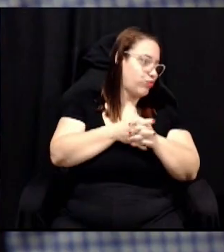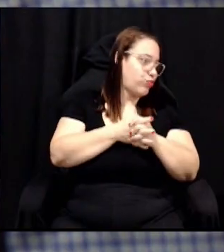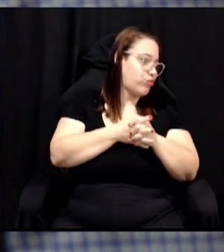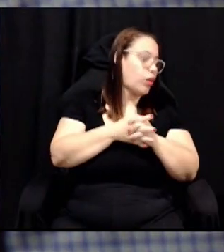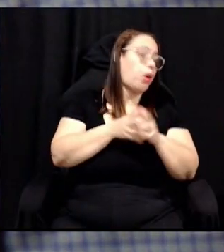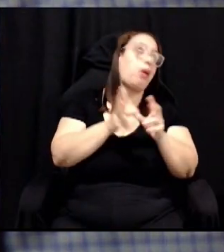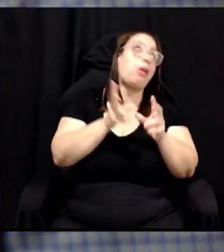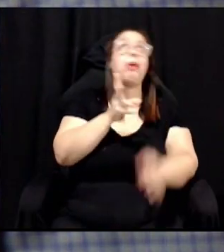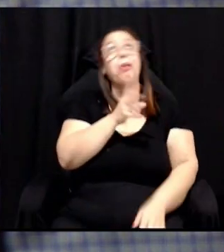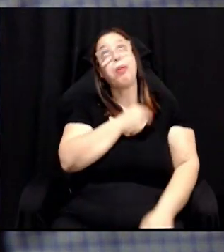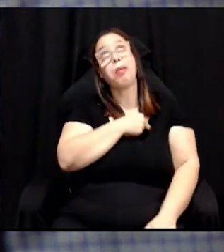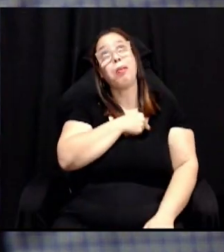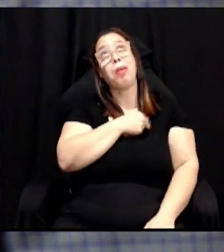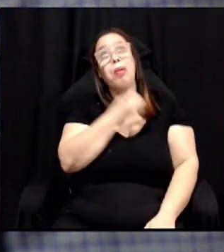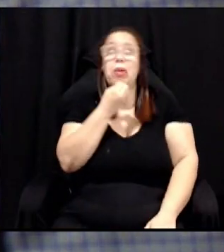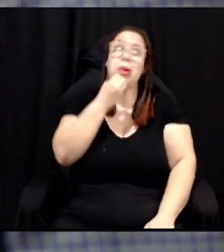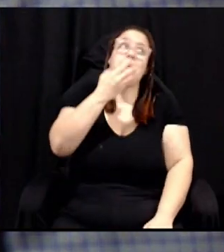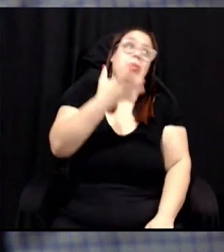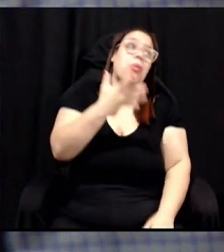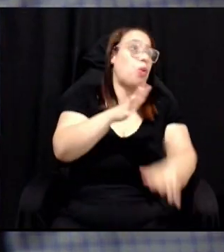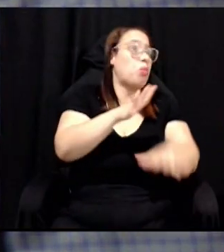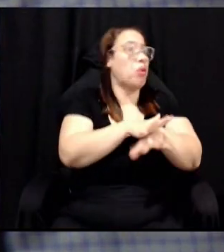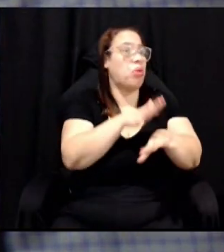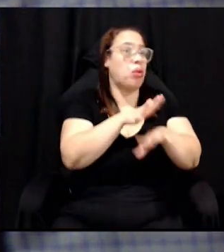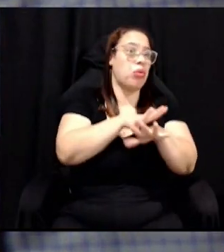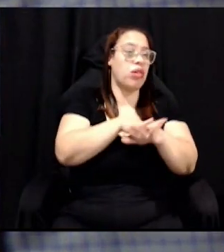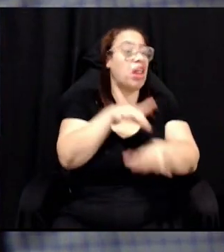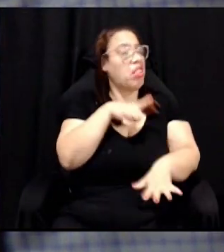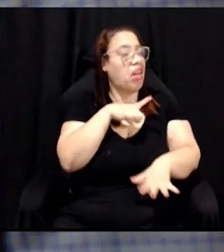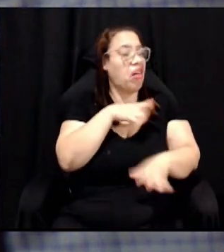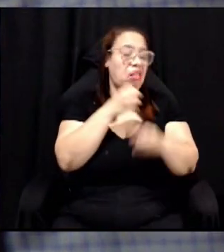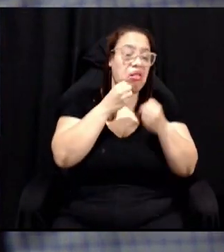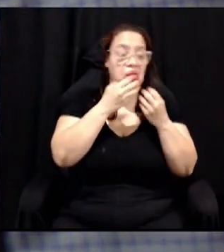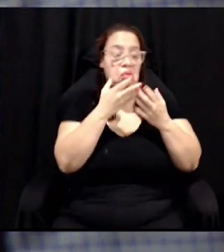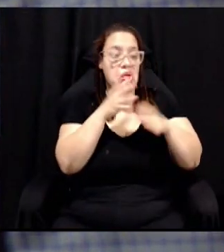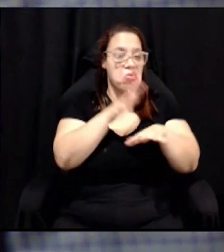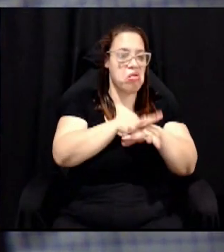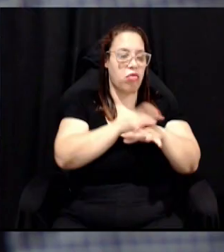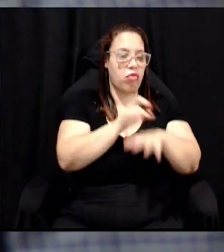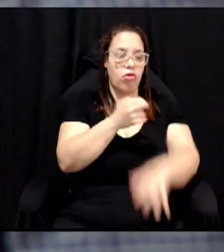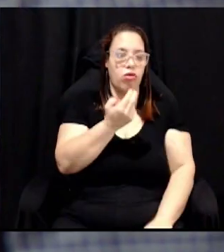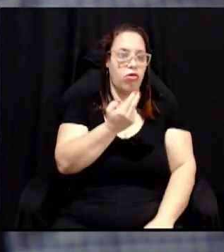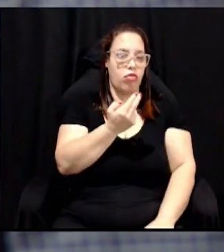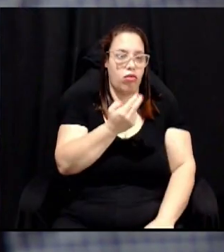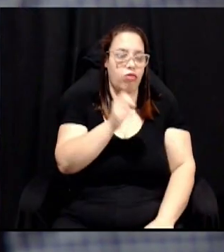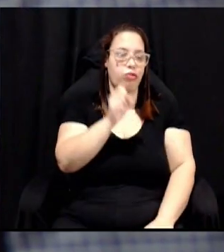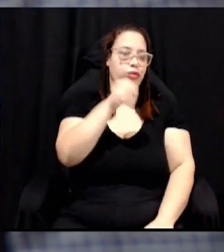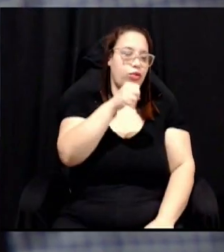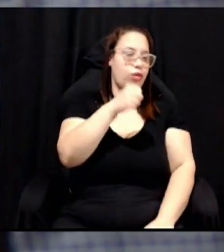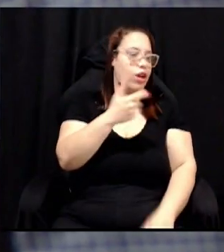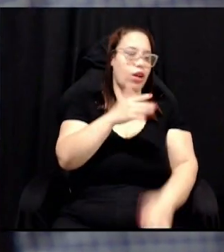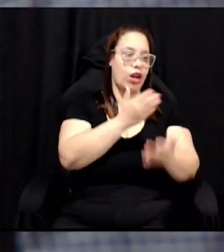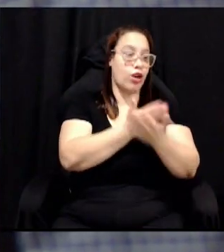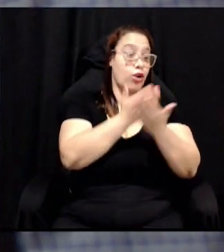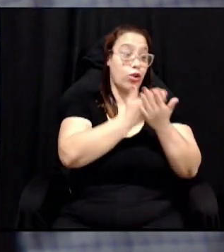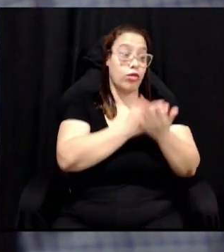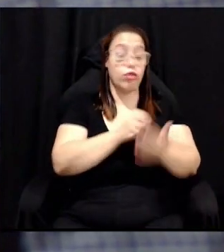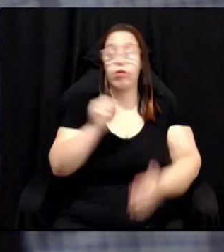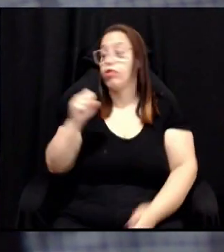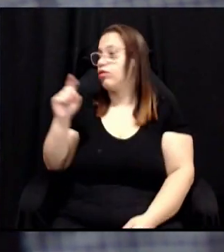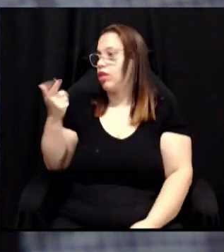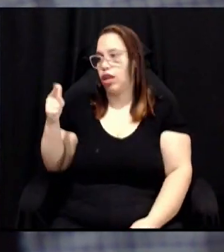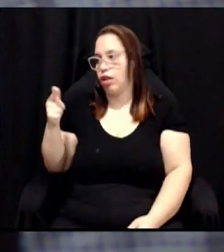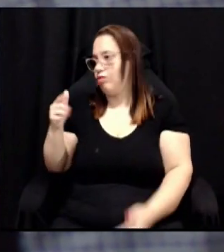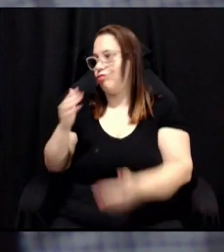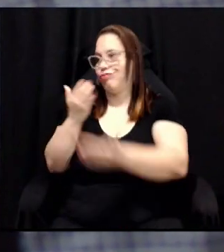mas eu não sou bom de matemática. Existe isso, eu não sou bom de matemática, ou existe sim aquele que não estuda? Existe aquele que não estuda.